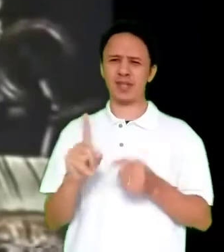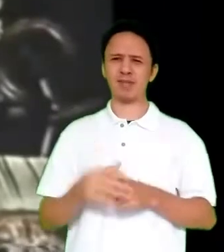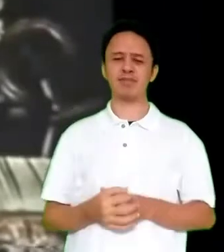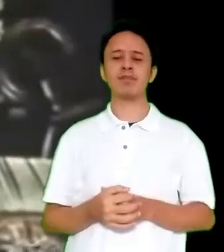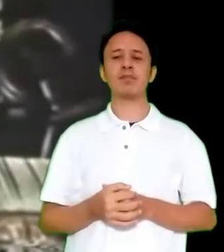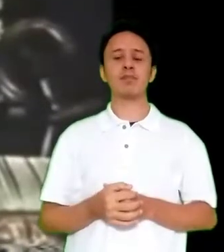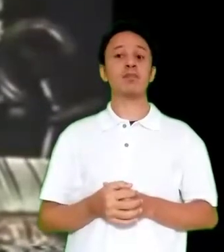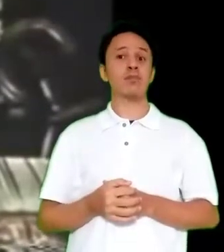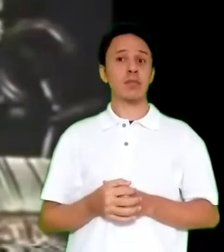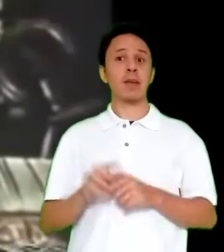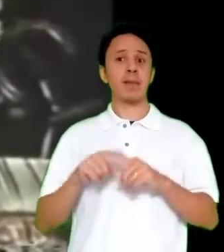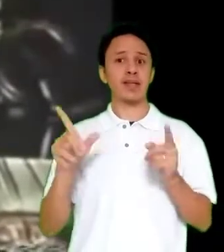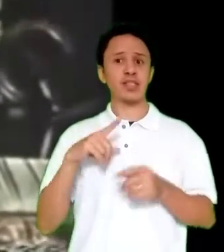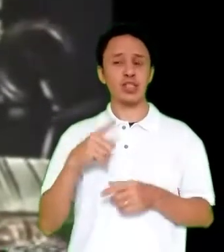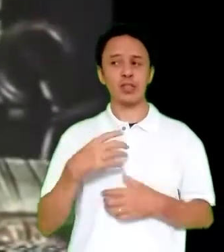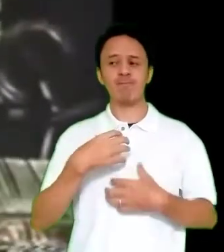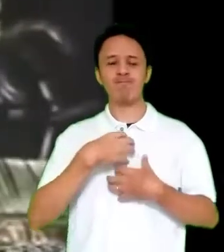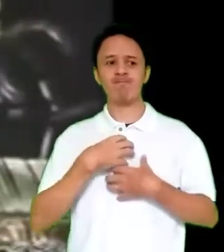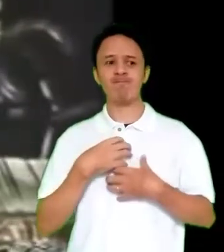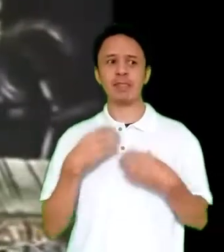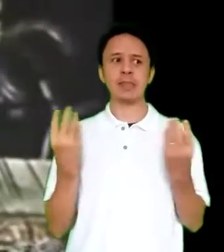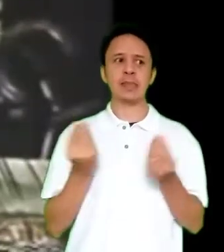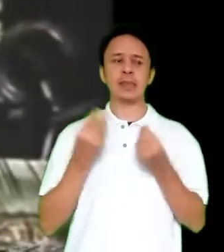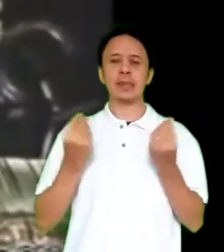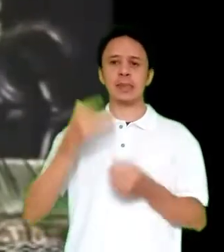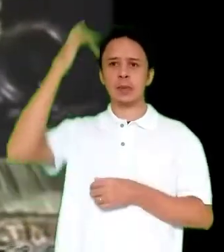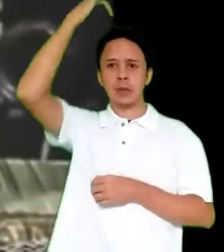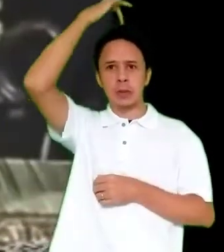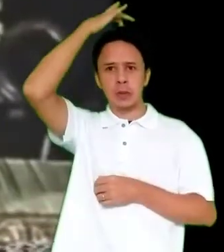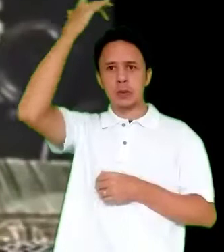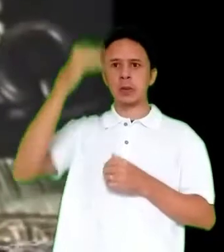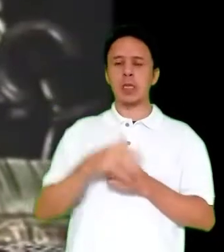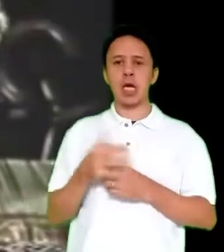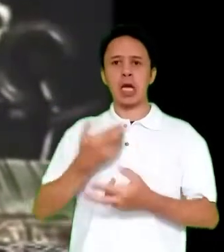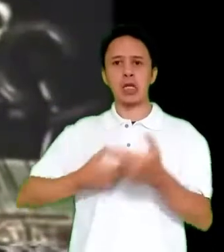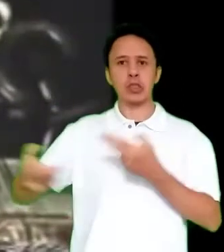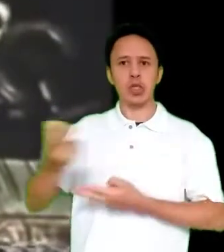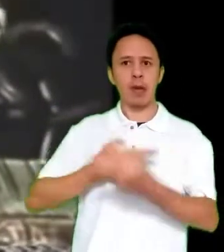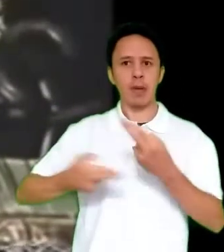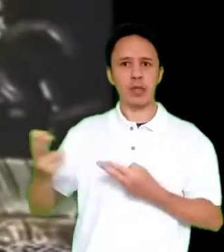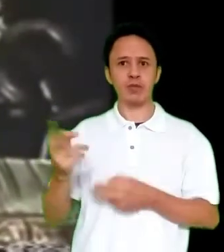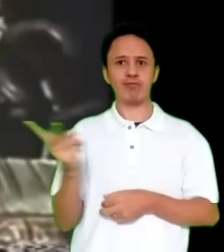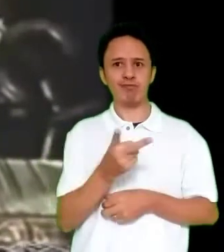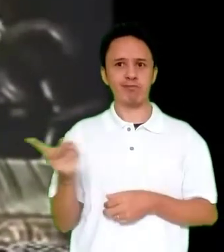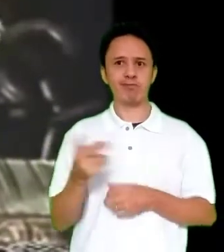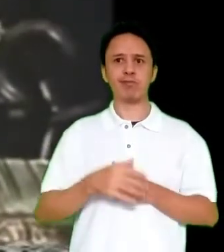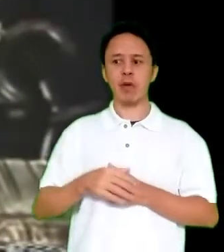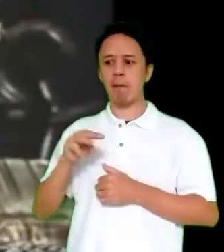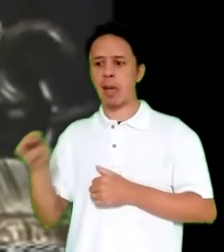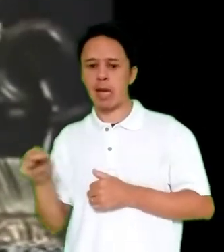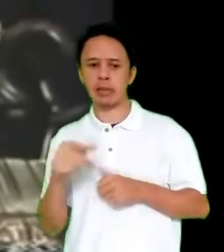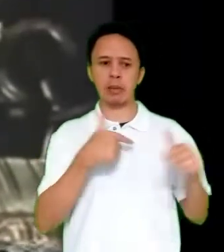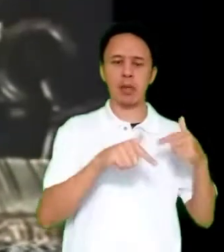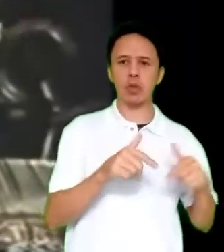Na realidade, havia um aspecto muito desagradável no relacionamento entre o mestre tecelão e os trabalhadores. Existia, por exemplo, uma lei